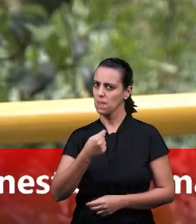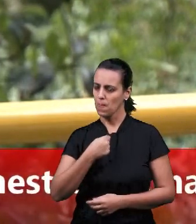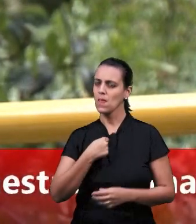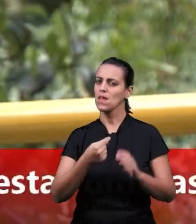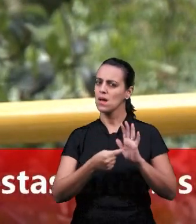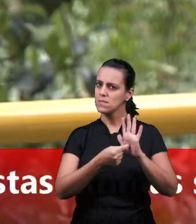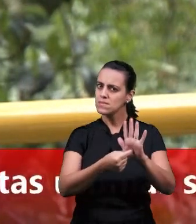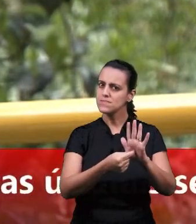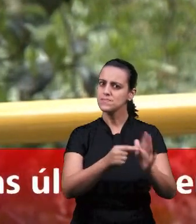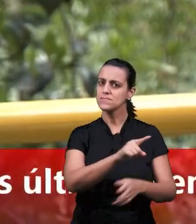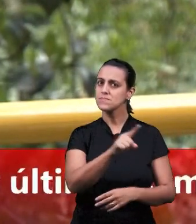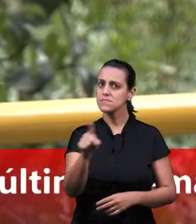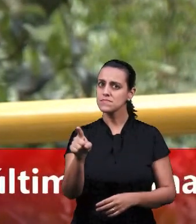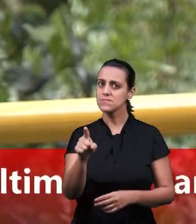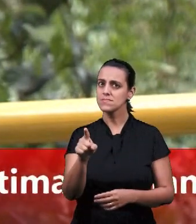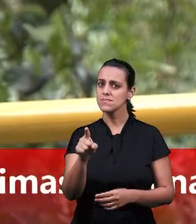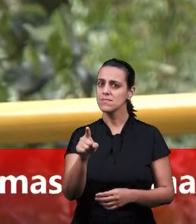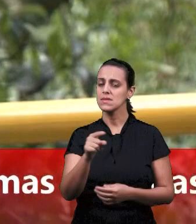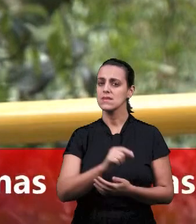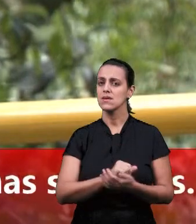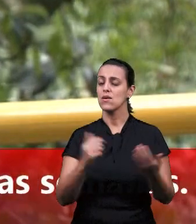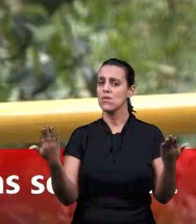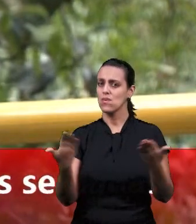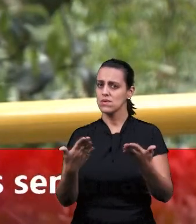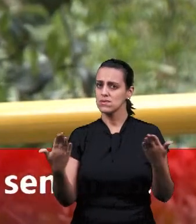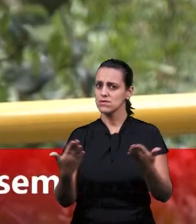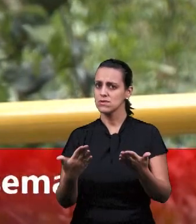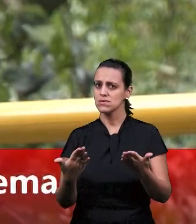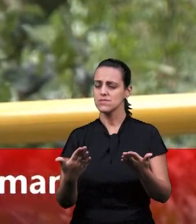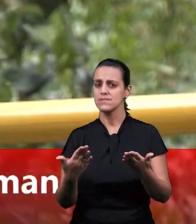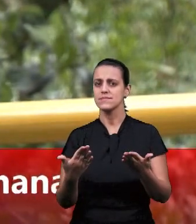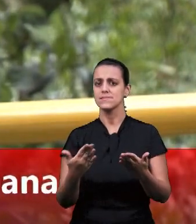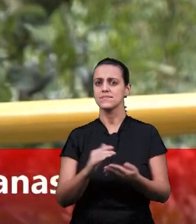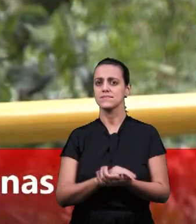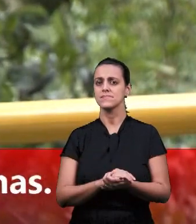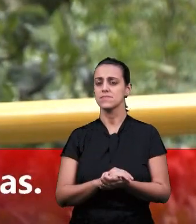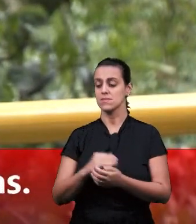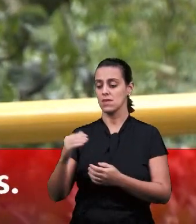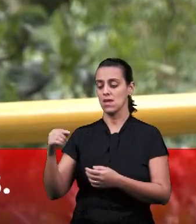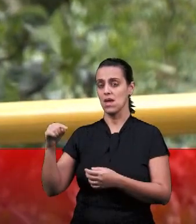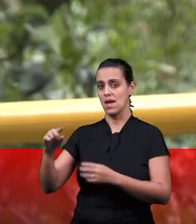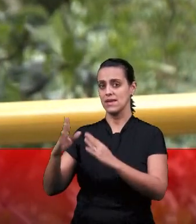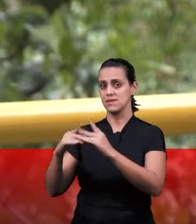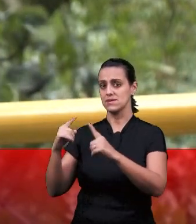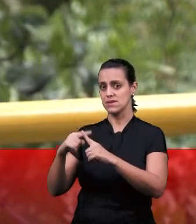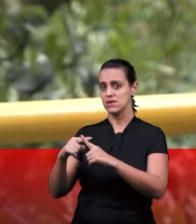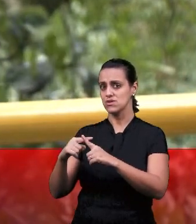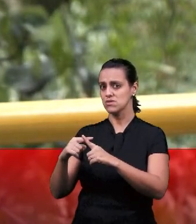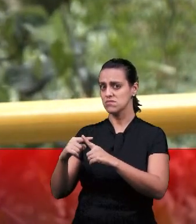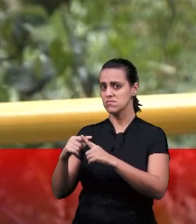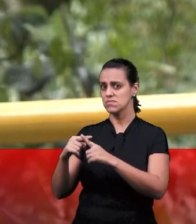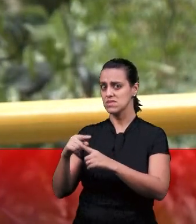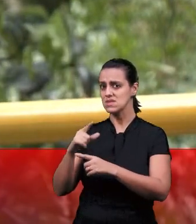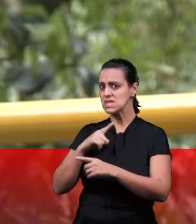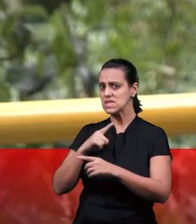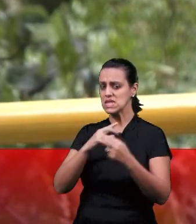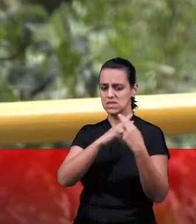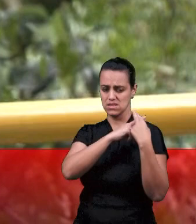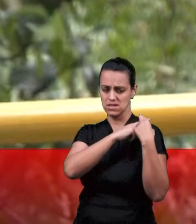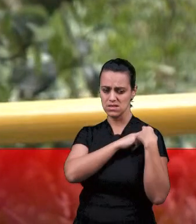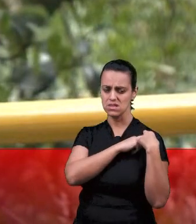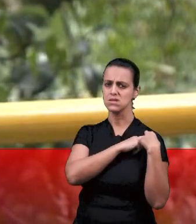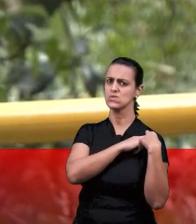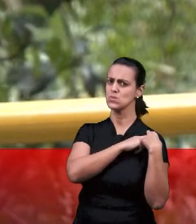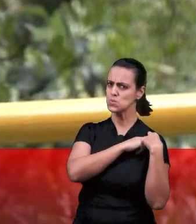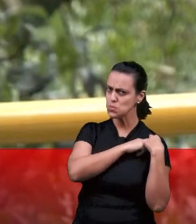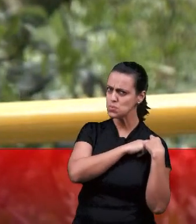irmãos a situação hoje da igreja e de sua responsabilidade é tão grande que as pessoas não